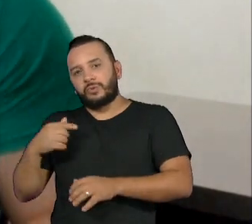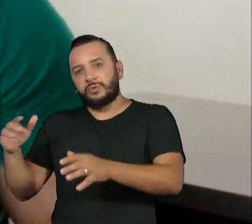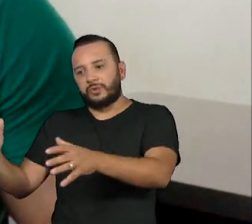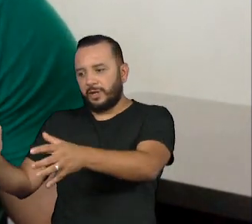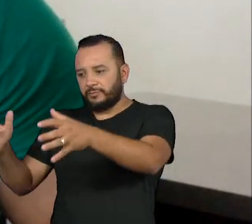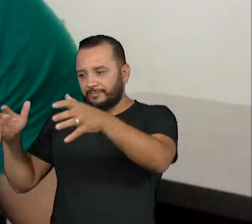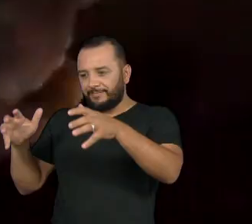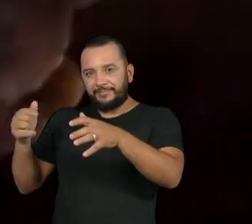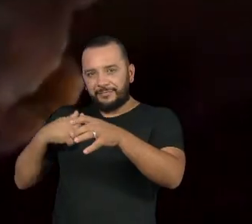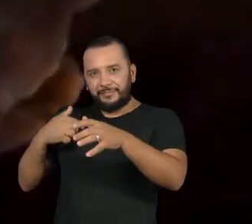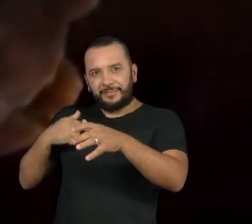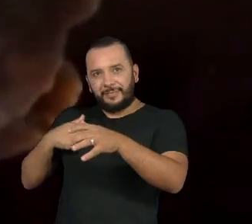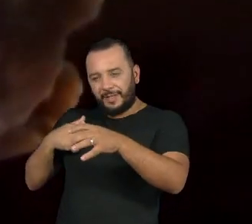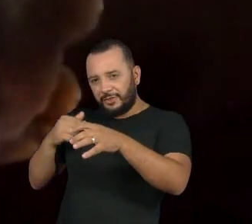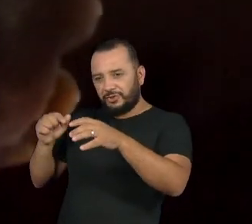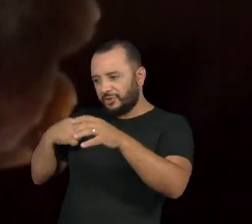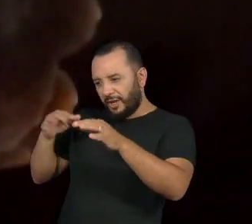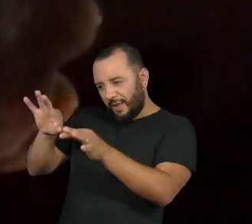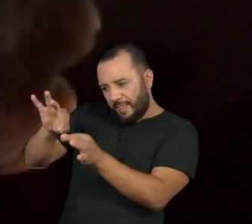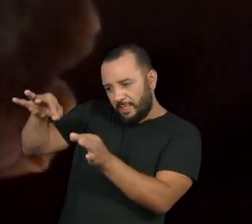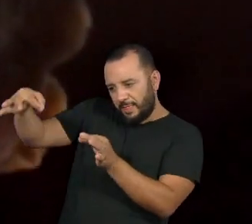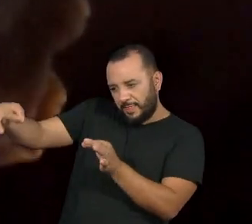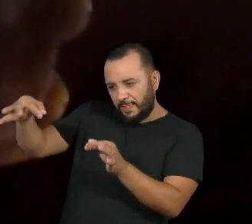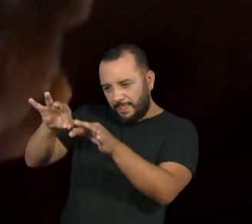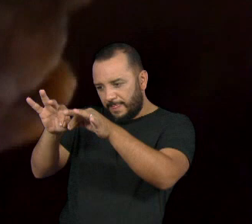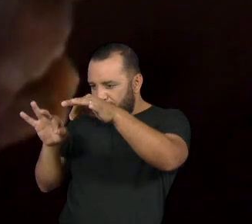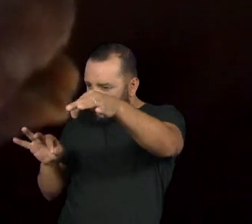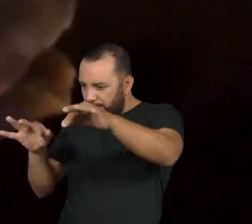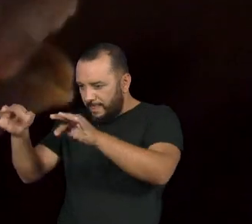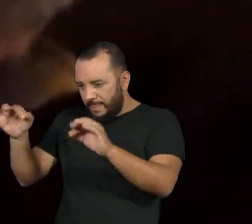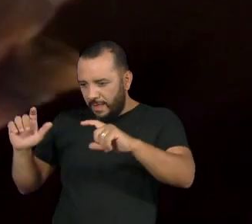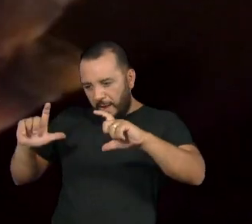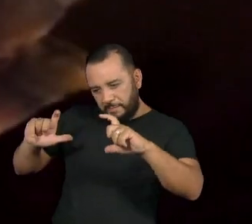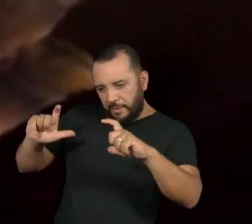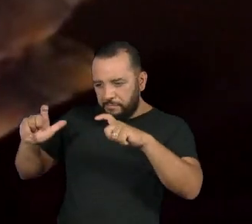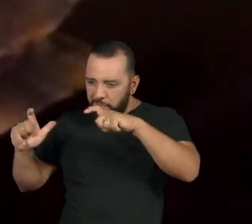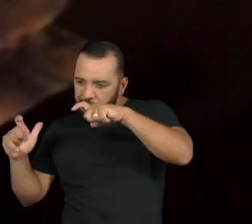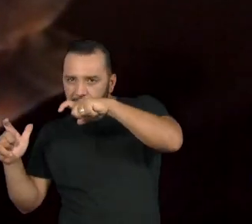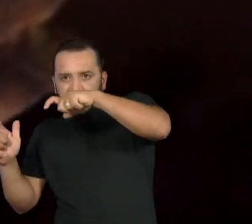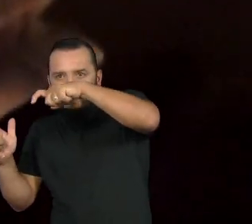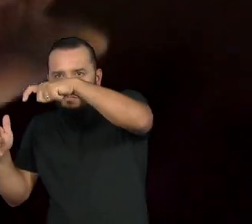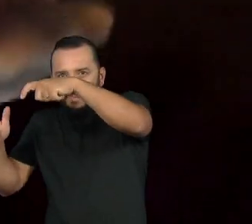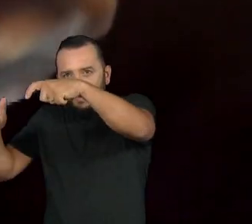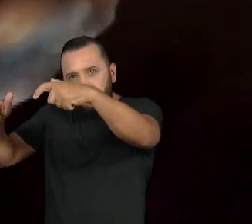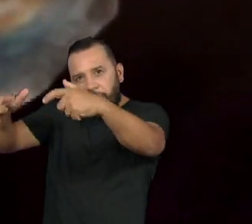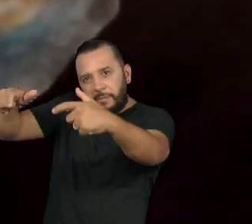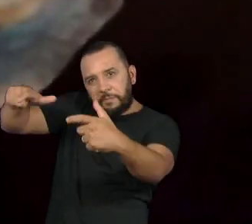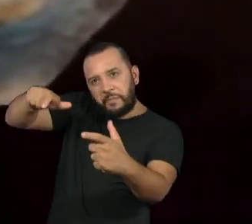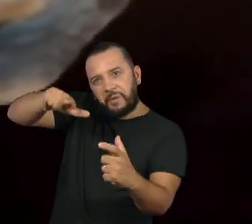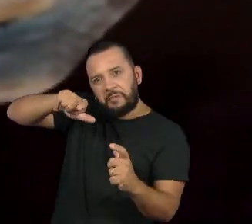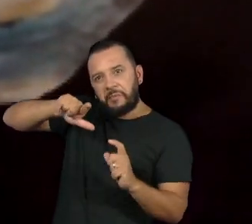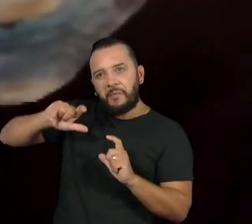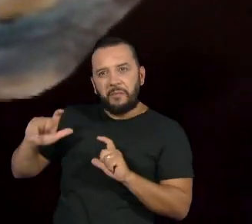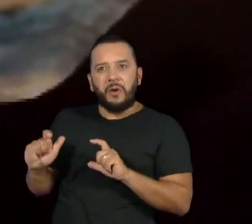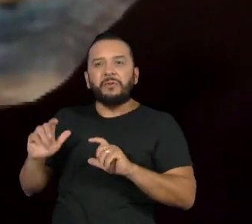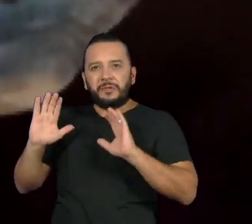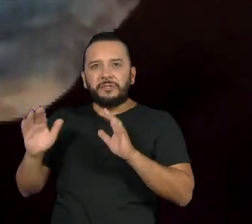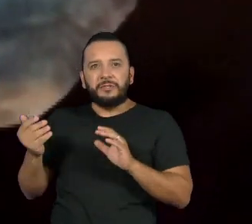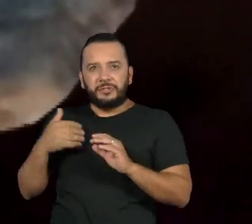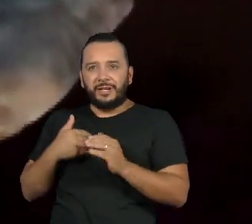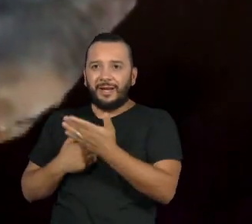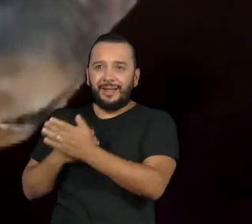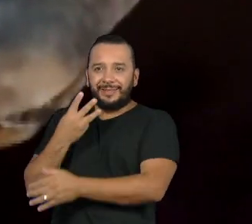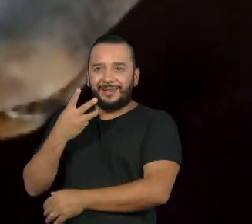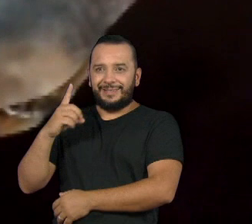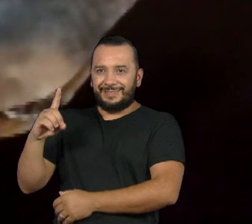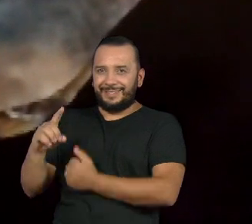gente digitalizou esse casco utilizando uma técnica de fotogrametria, que é uma digitalização